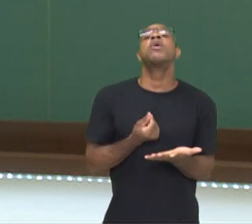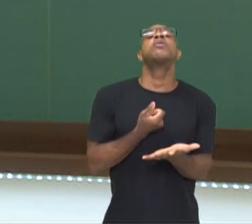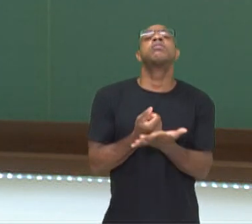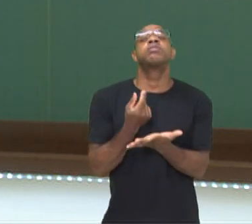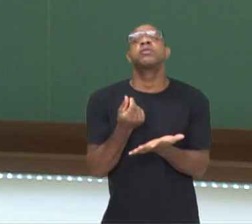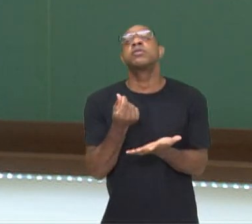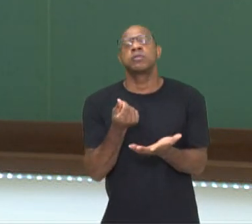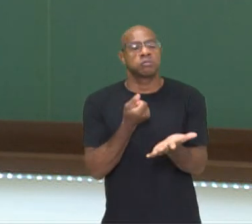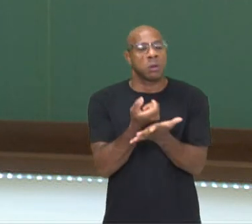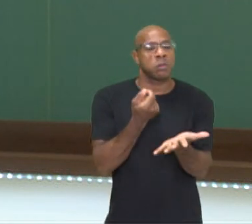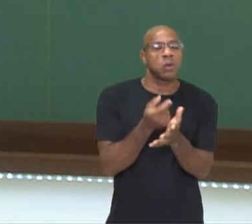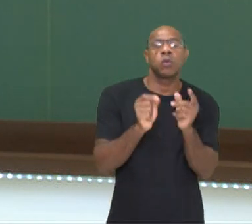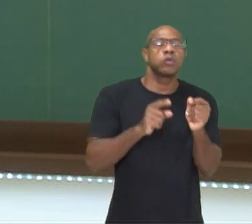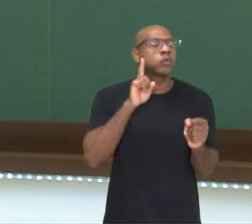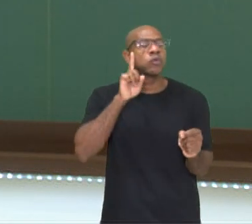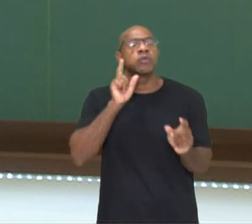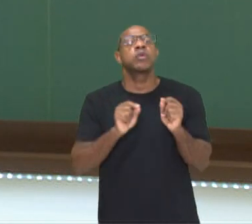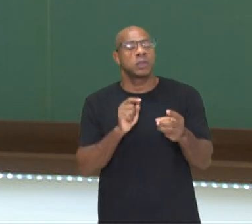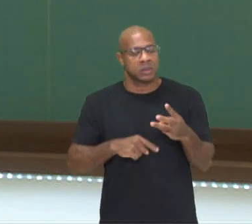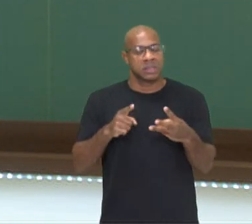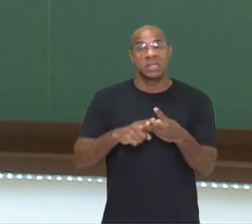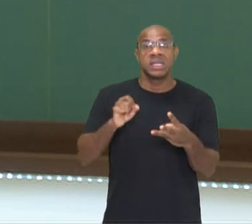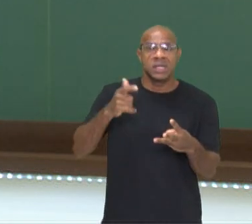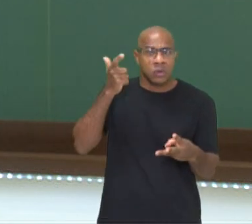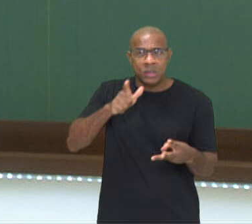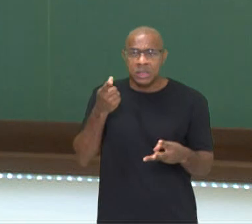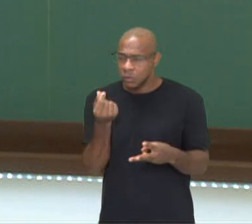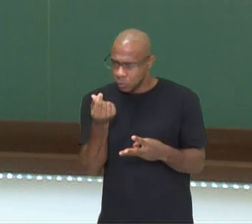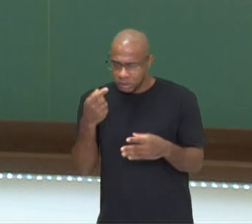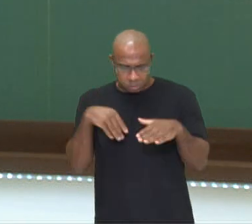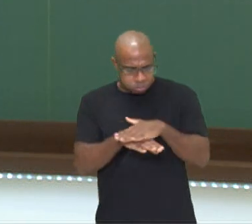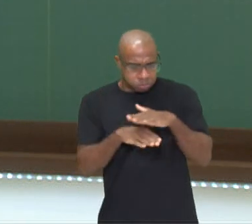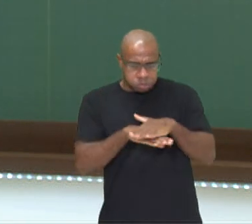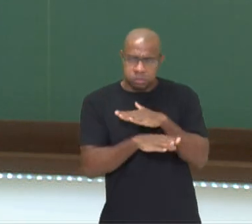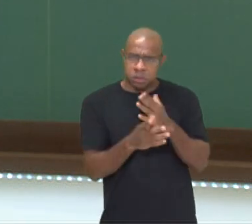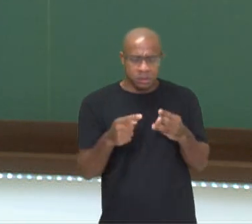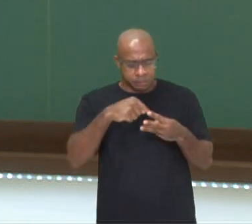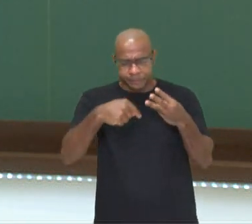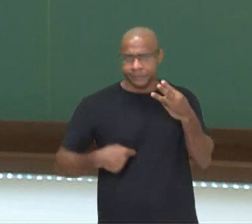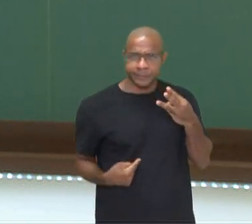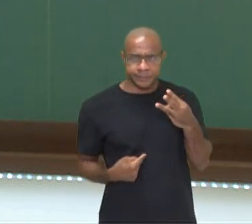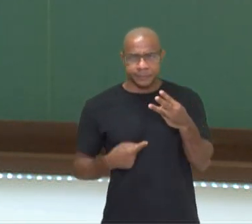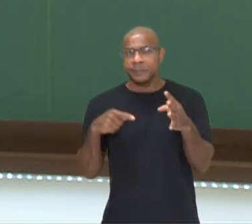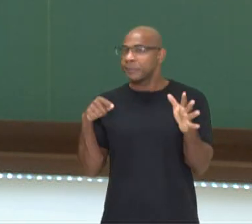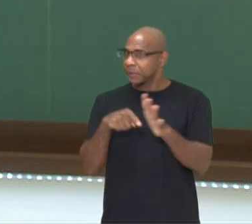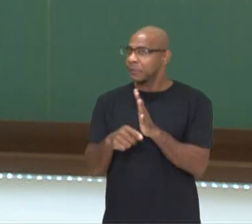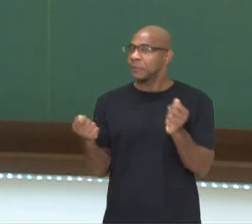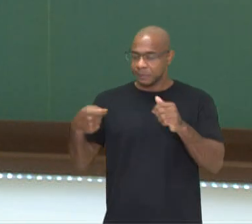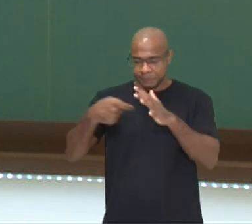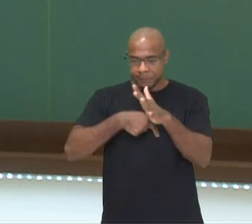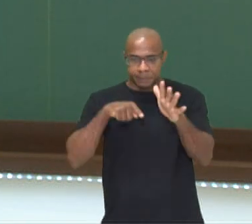tenho todos os dias? E se eu consigo fazer uma economiazinha ali para poder adquirir o bem que eu quero?